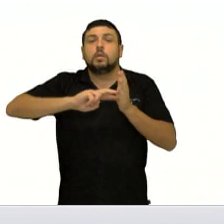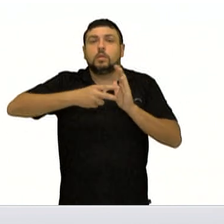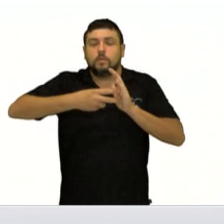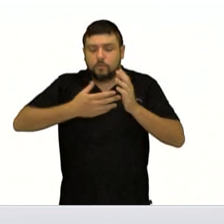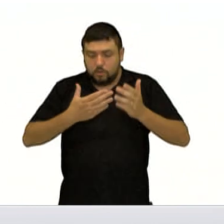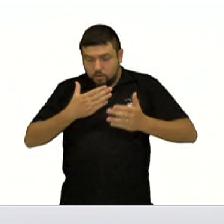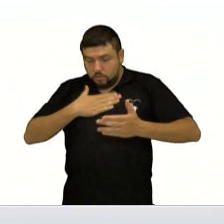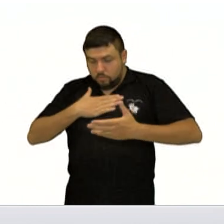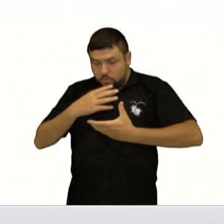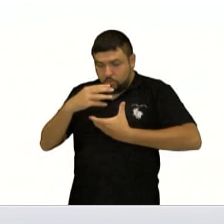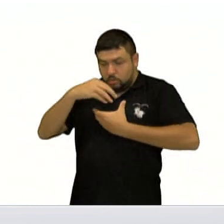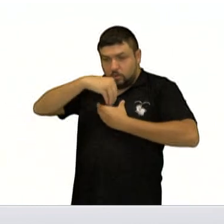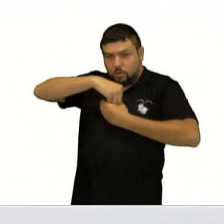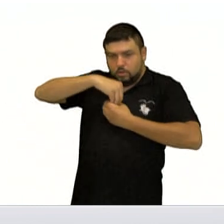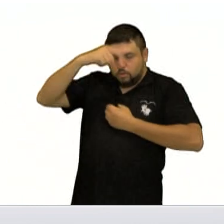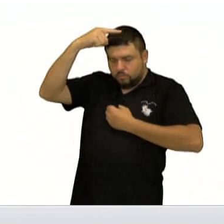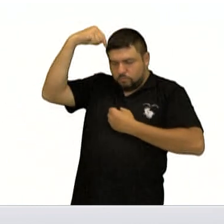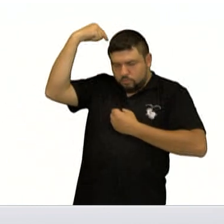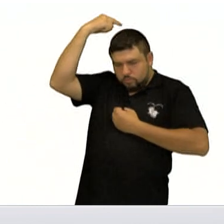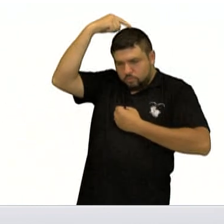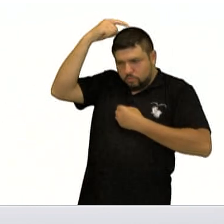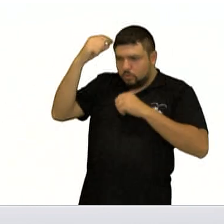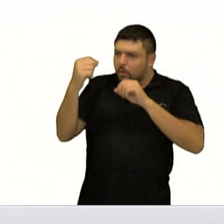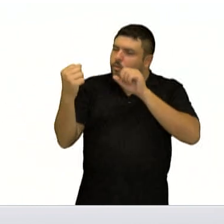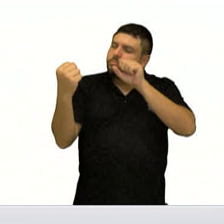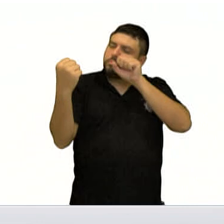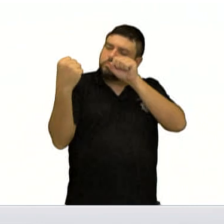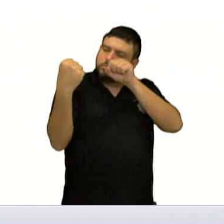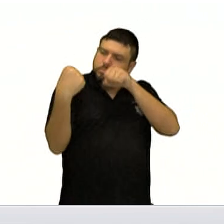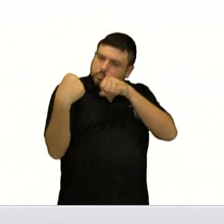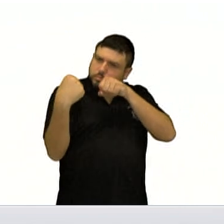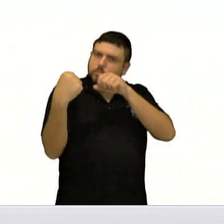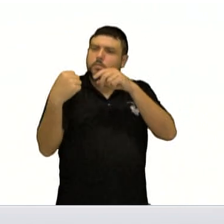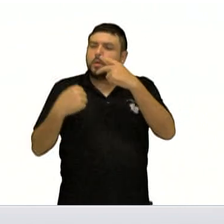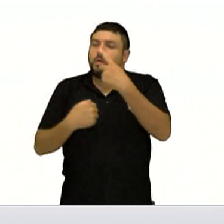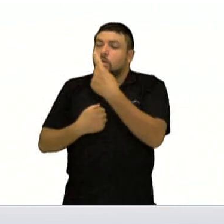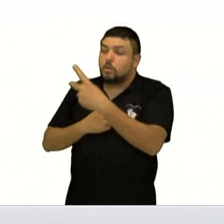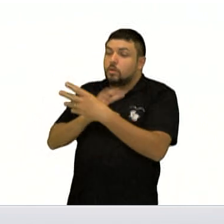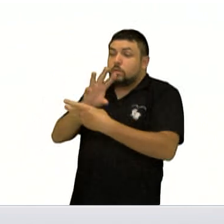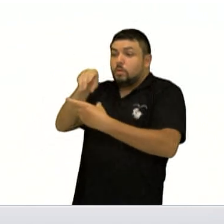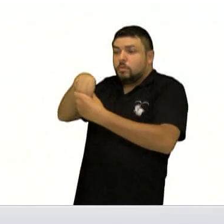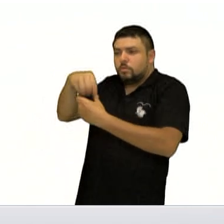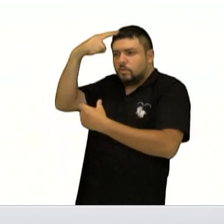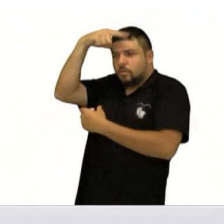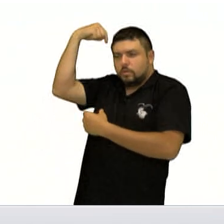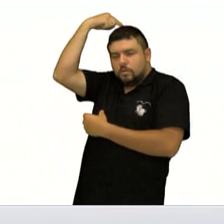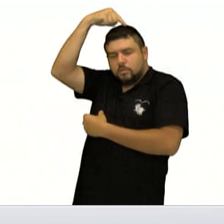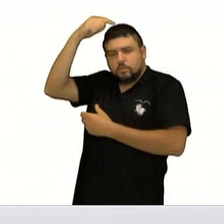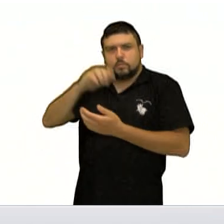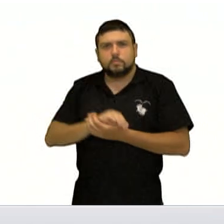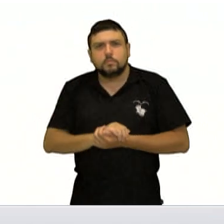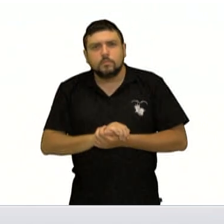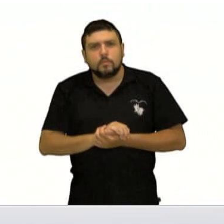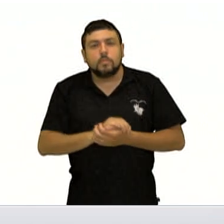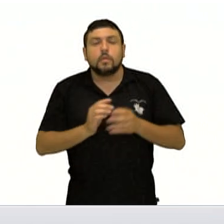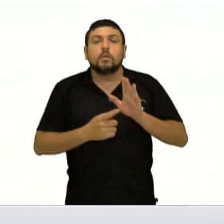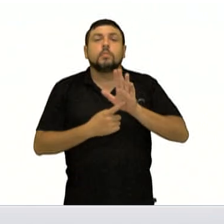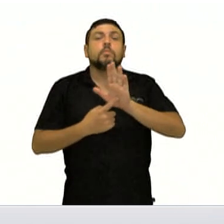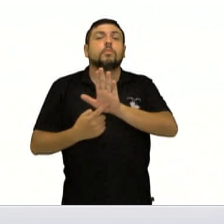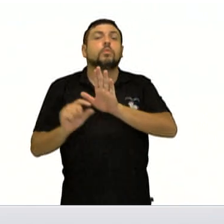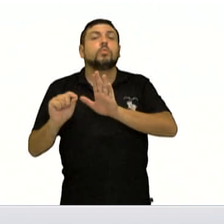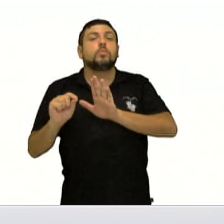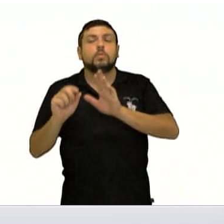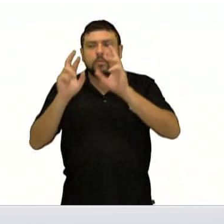mim se curva ao mesmo divino dentro de você. É considerado um sinal de respeito e